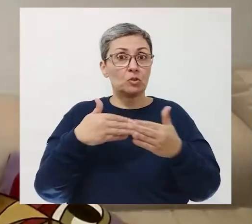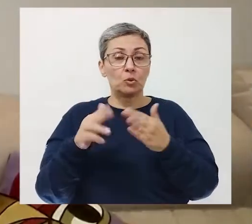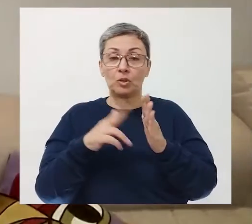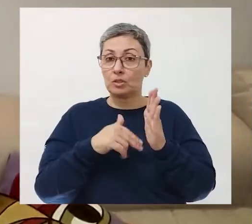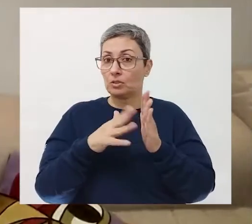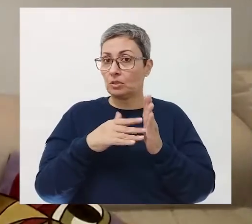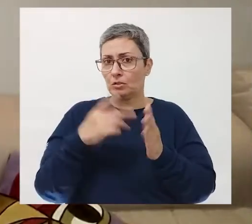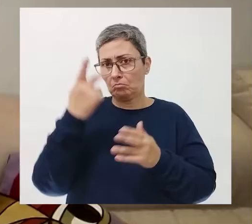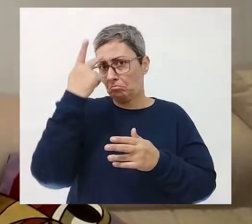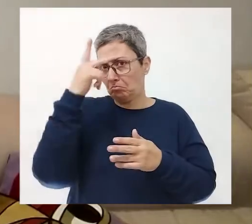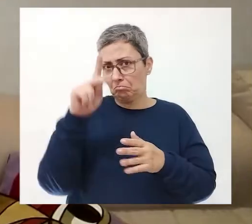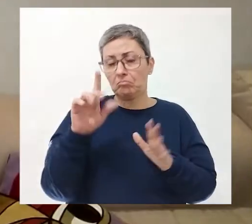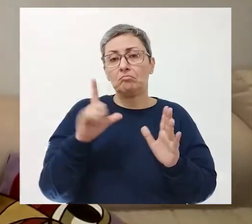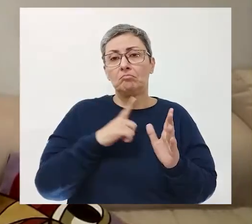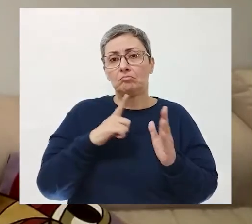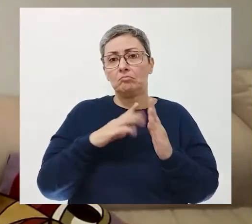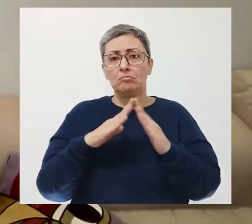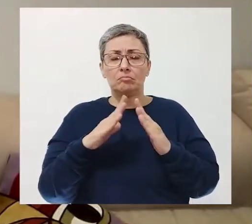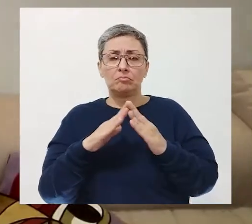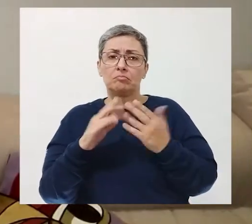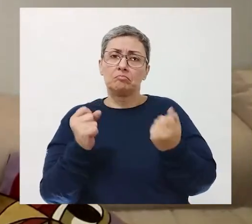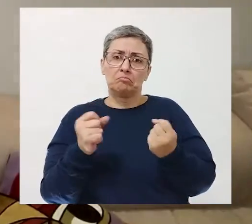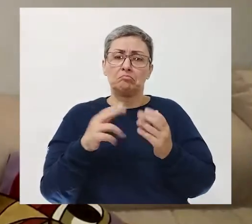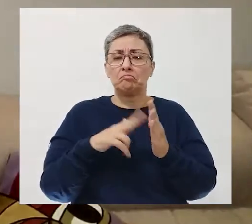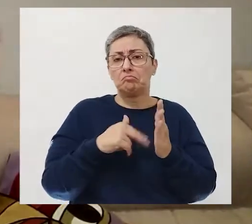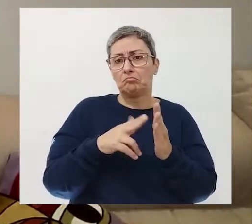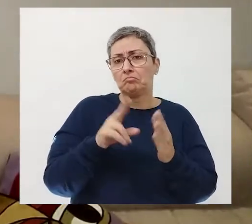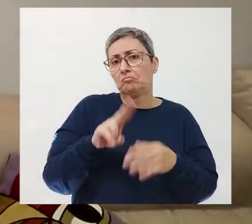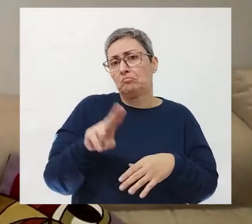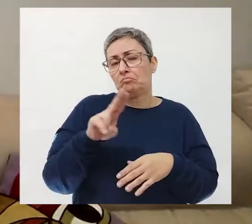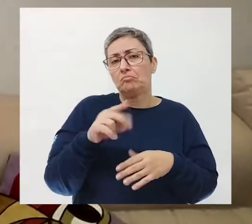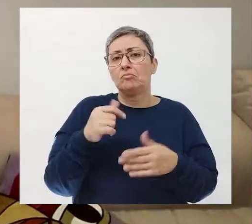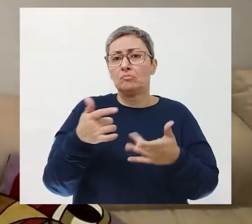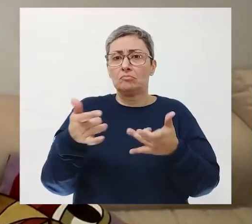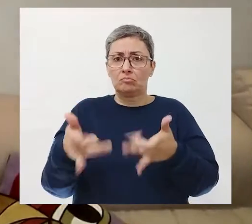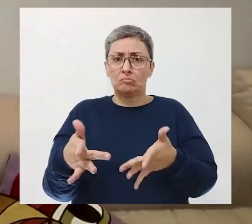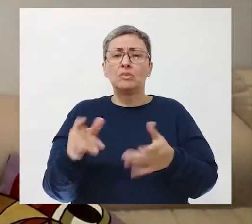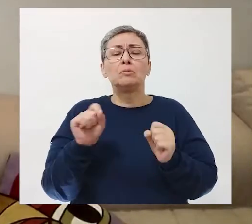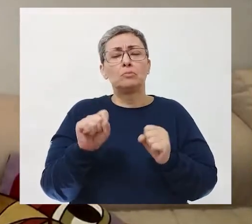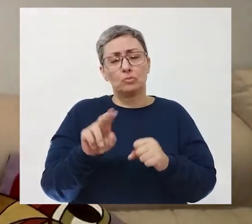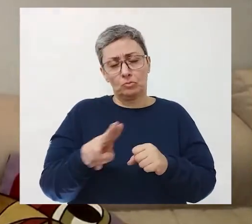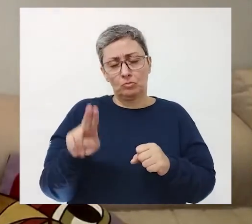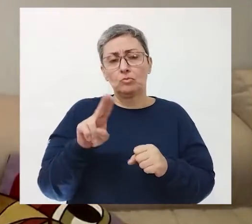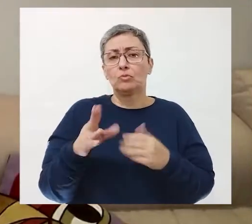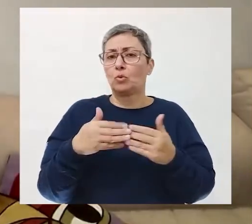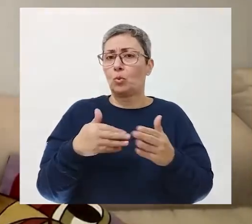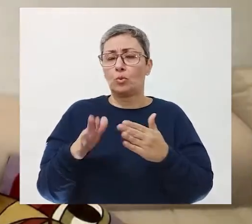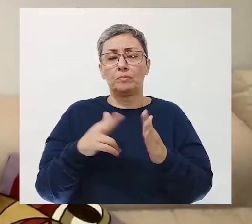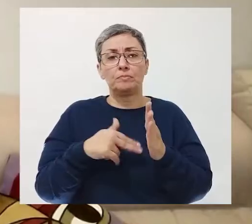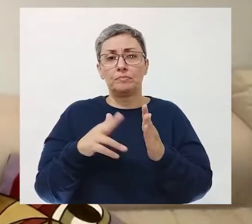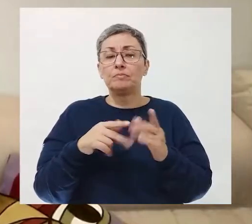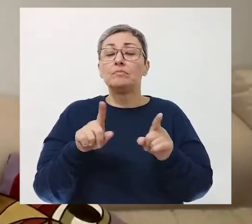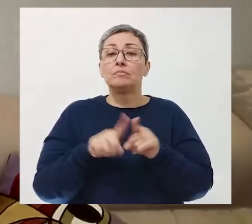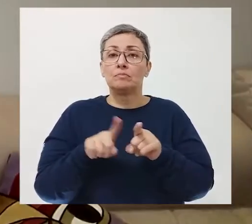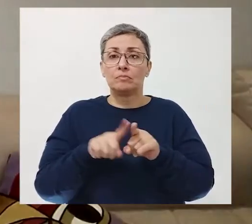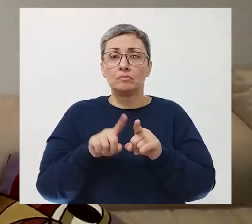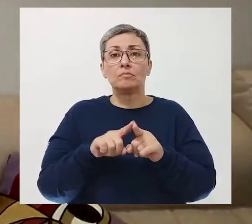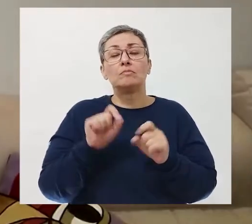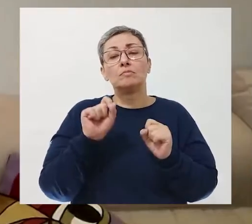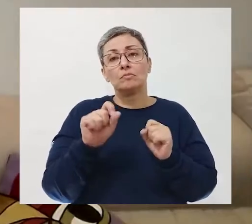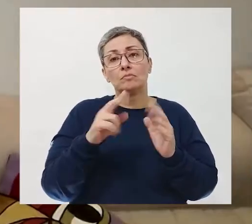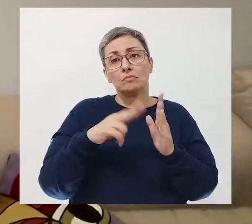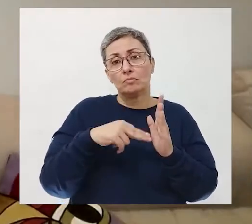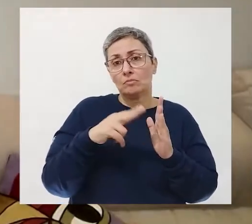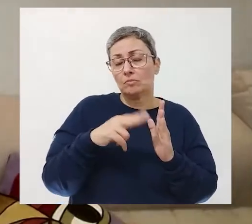você quiser, ou que você tiver em casa. Se você tem uma tinta que você utilizou e sobrou, pode utilizar qualquer tinta. E também pode ser